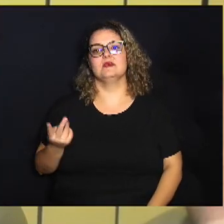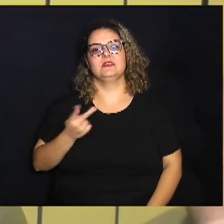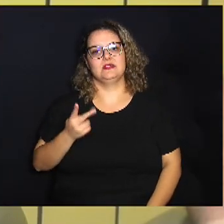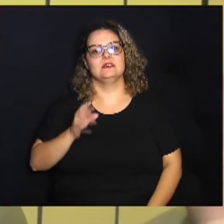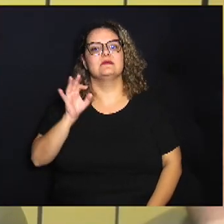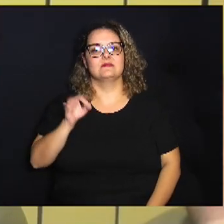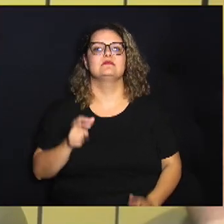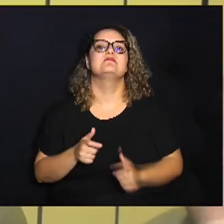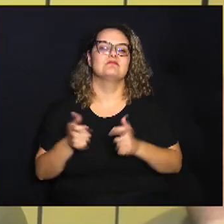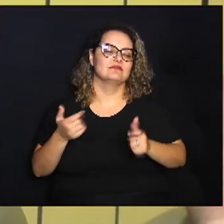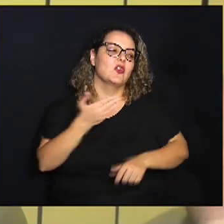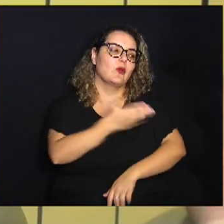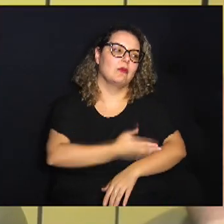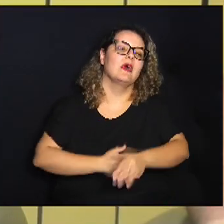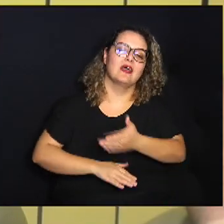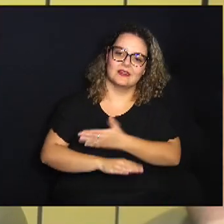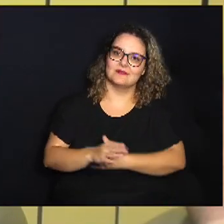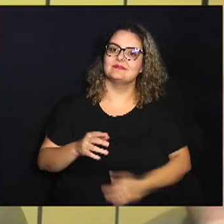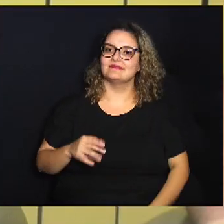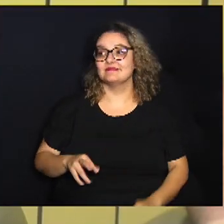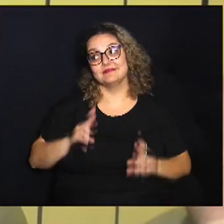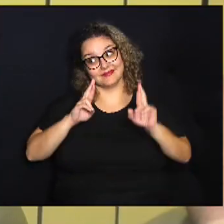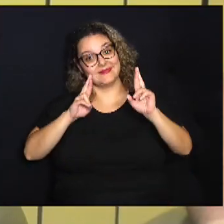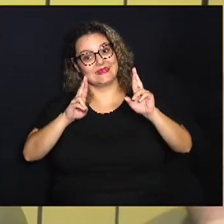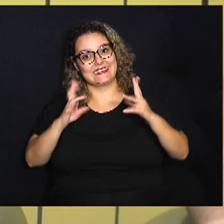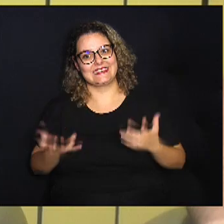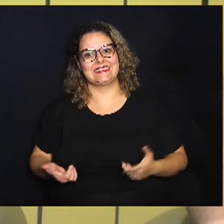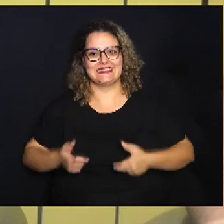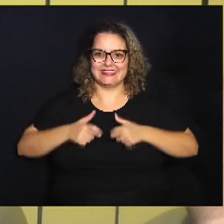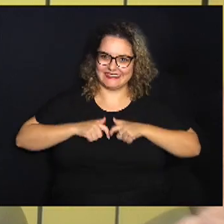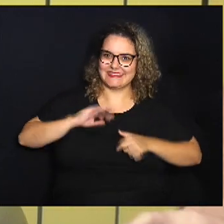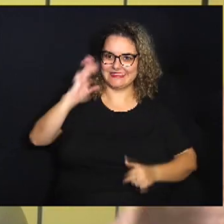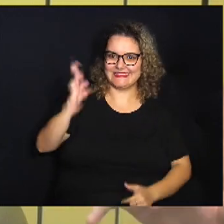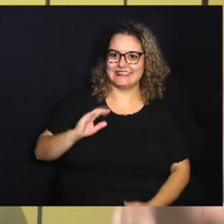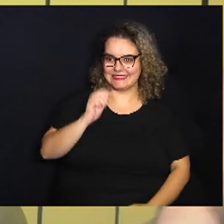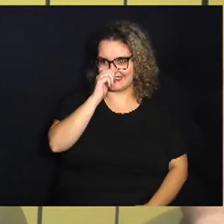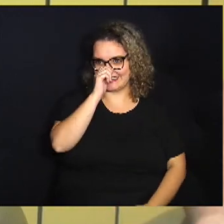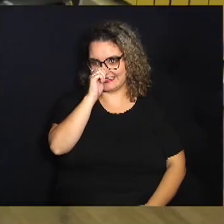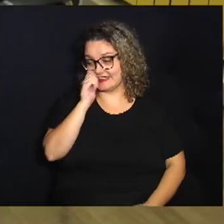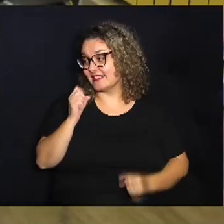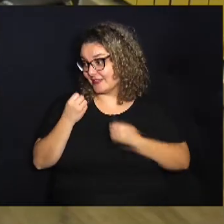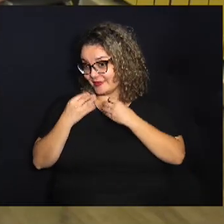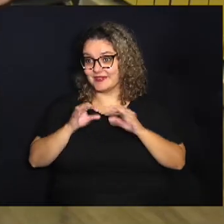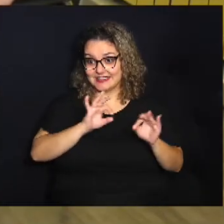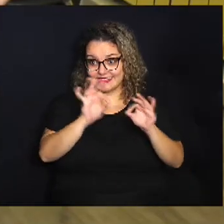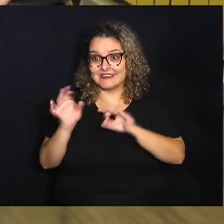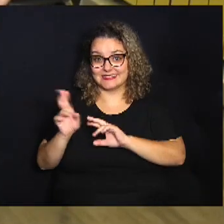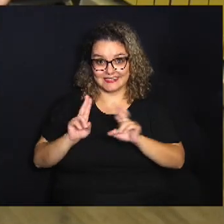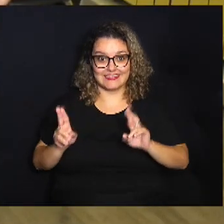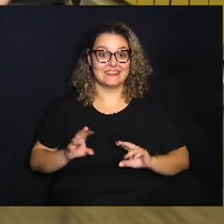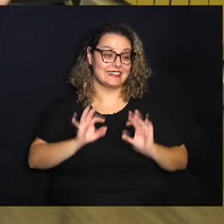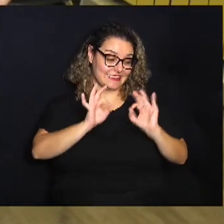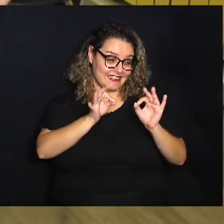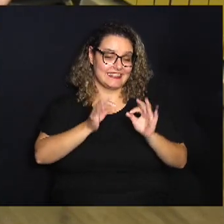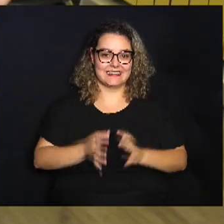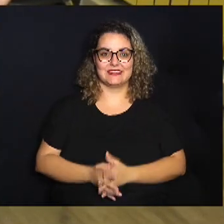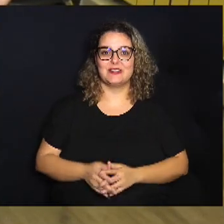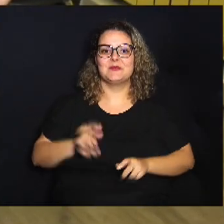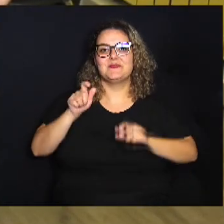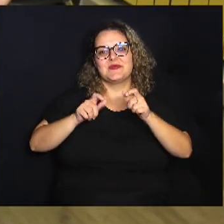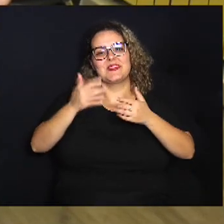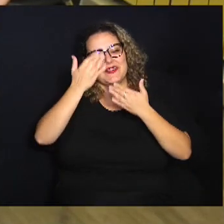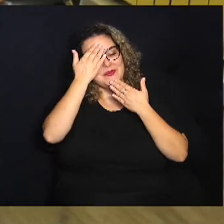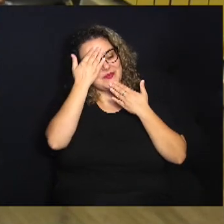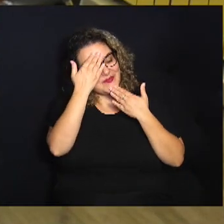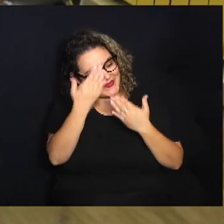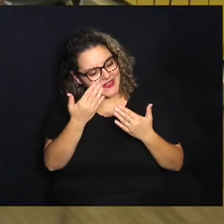chance, assim, acho que vamos trazer a medalha para o Brasil. Bom para a gente acompanhar, então, esses nomes. É. Com certeza. Pessoal, muito obrigado